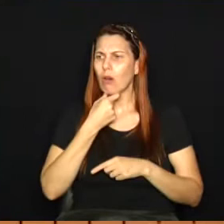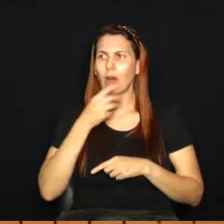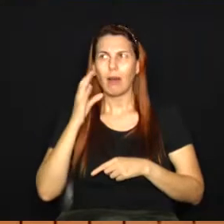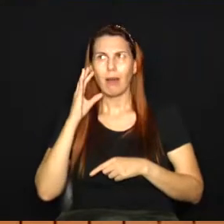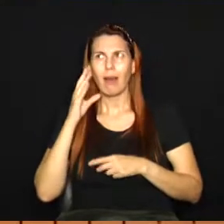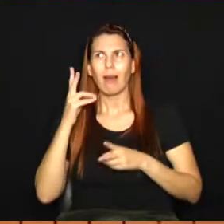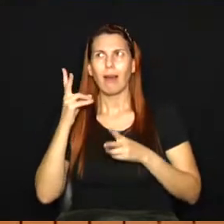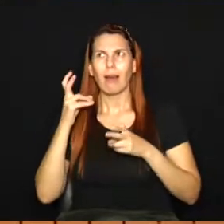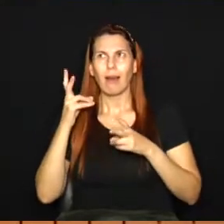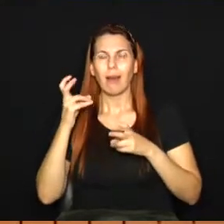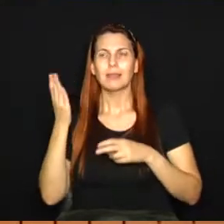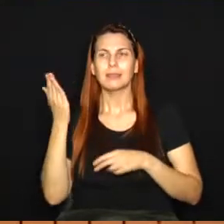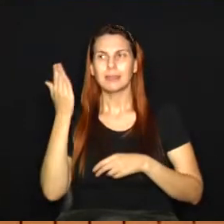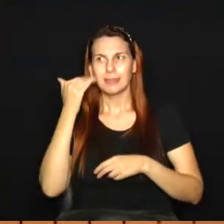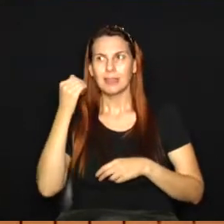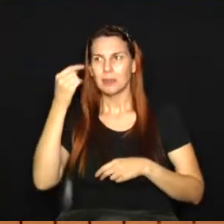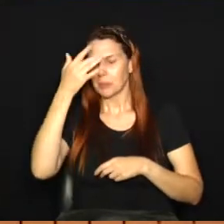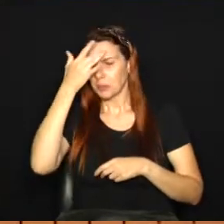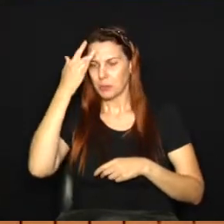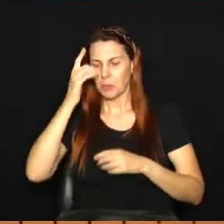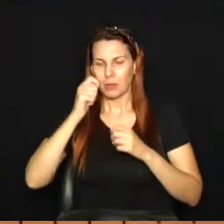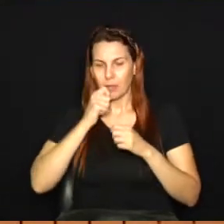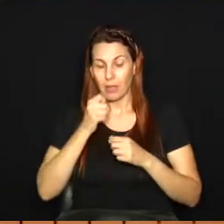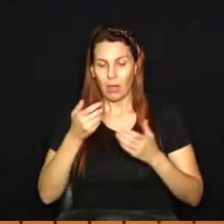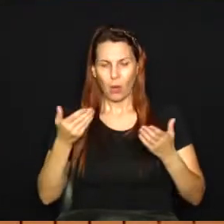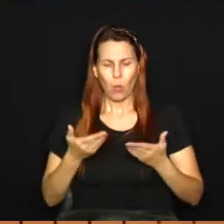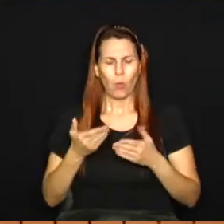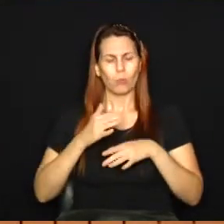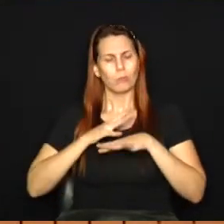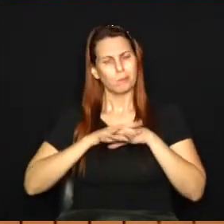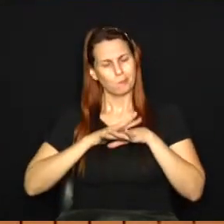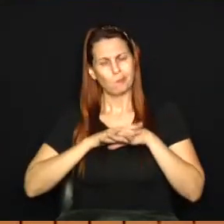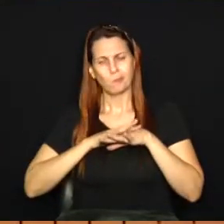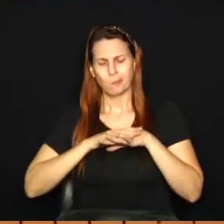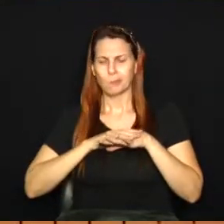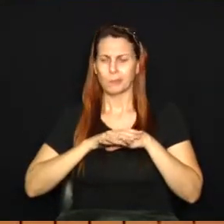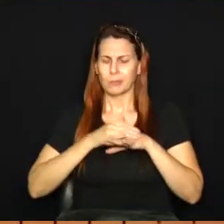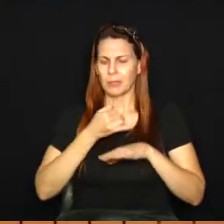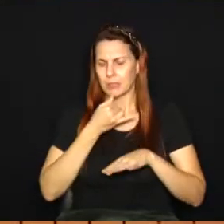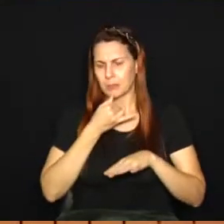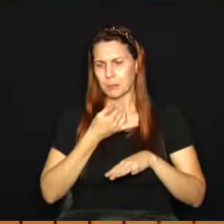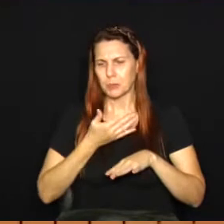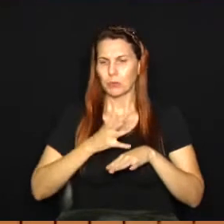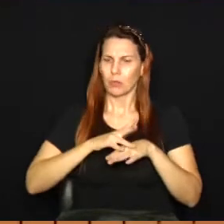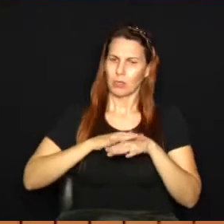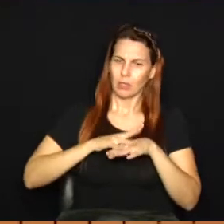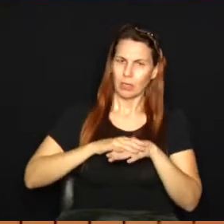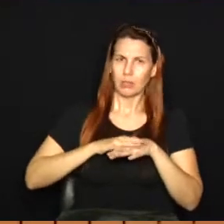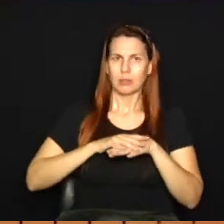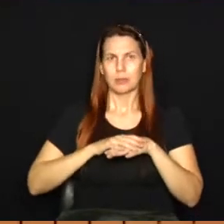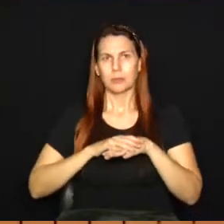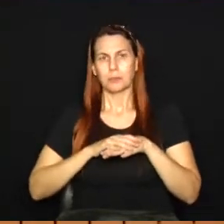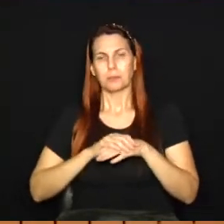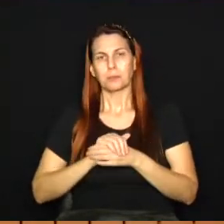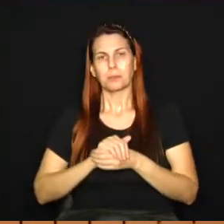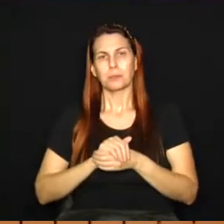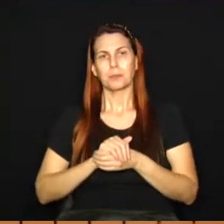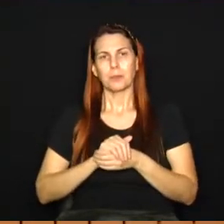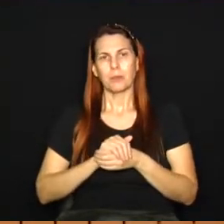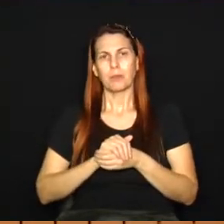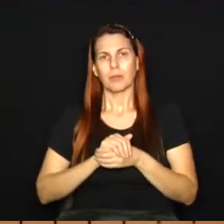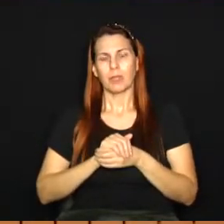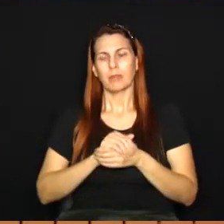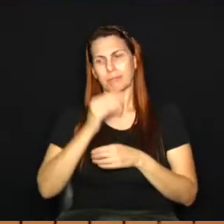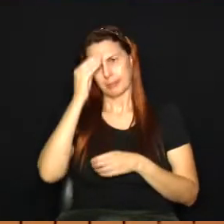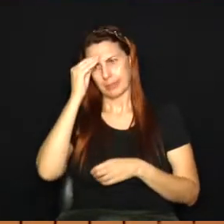hora. Hoje já muito doente, debilitada, já completamente apagada, uma pena